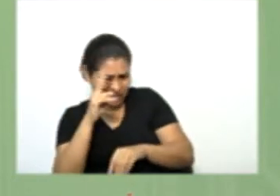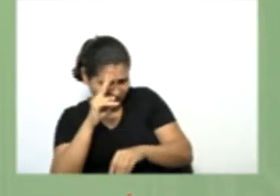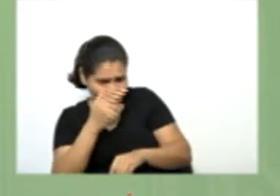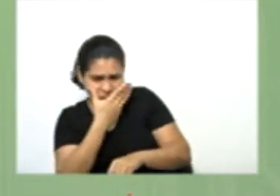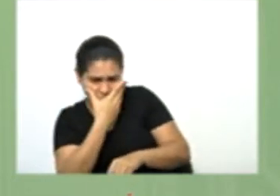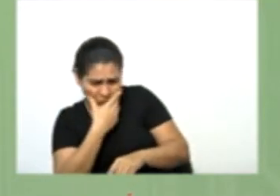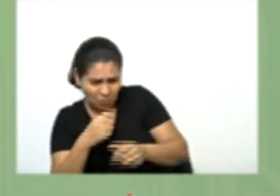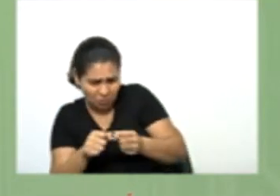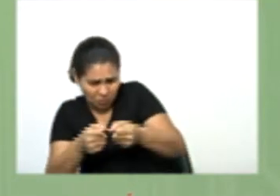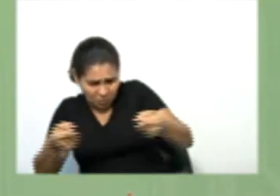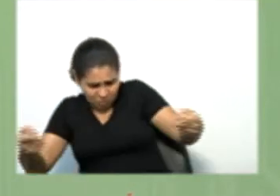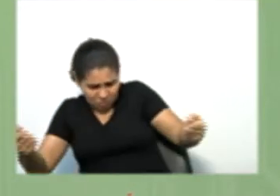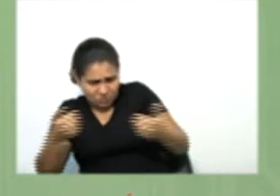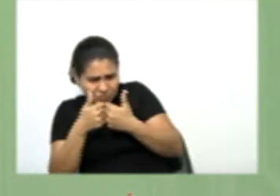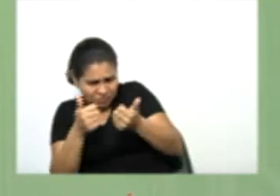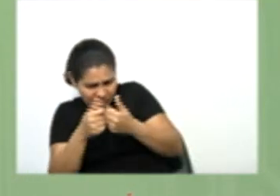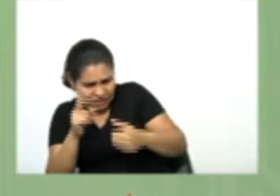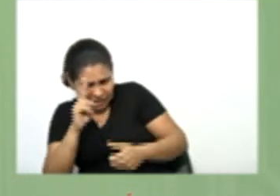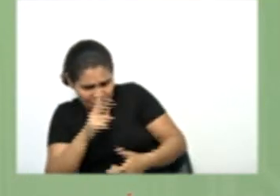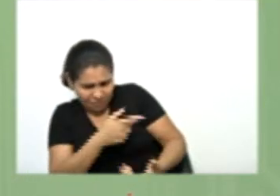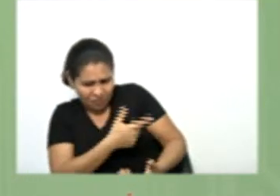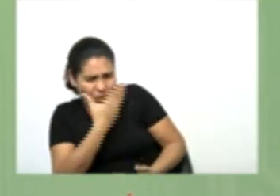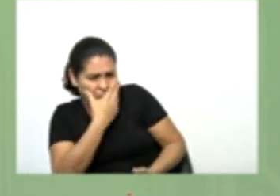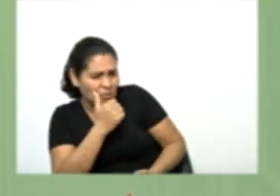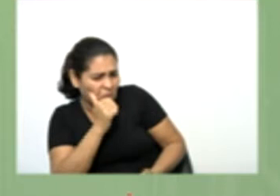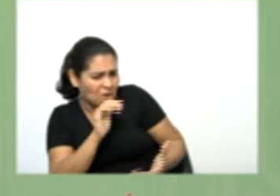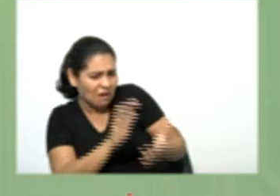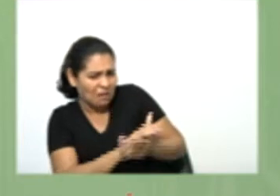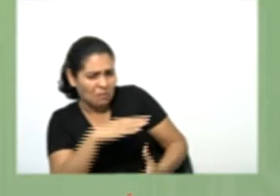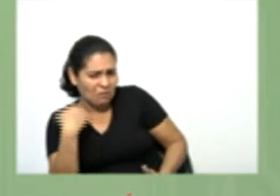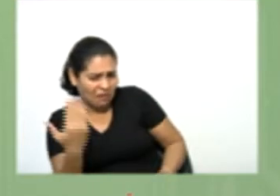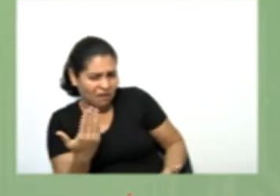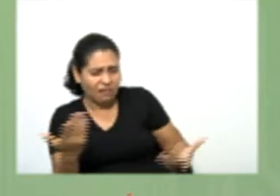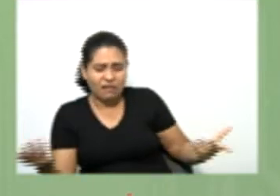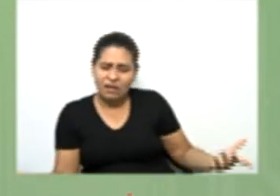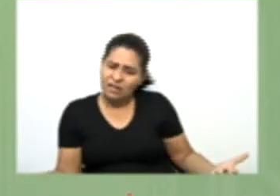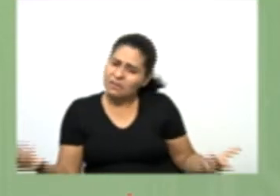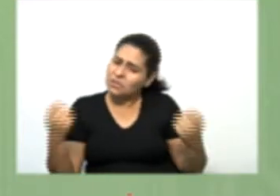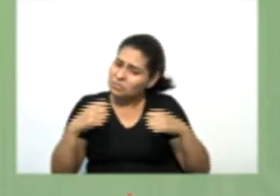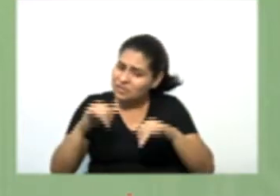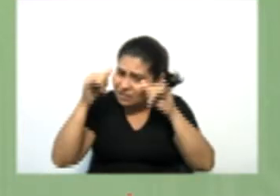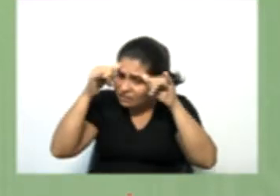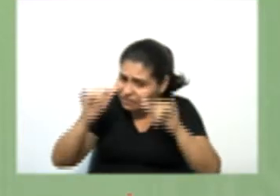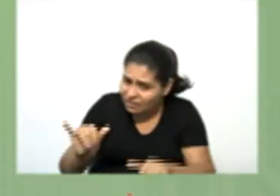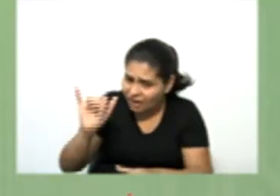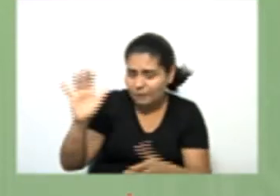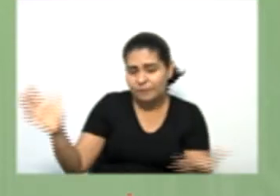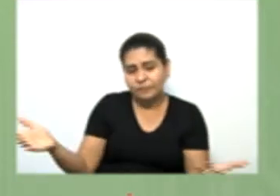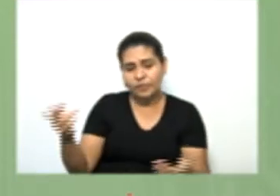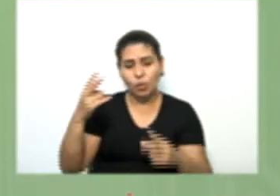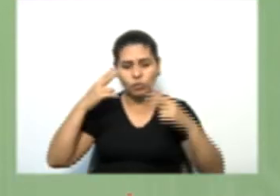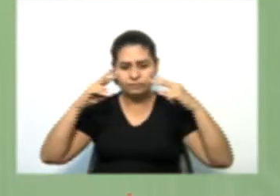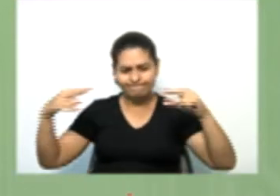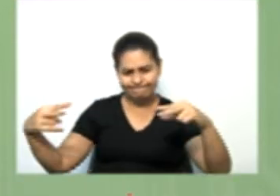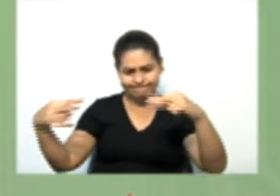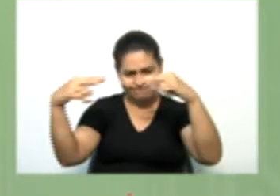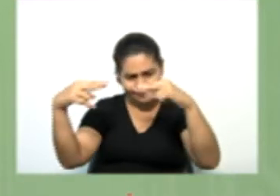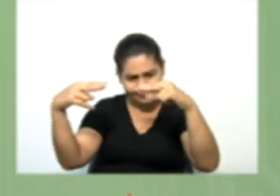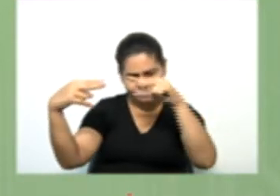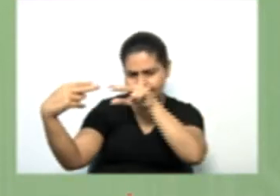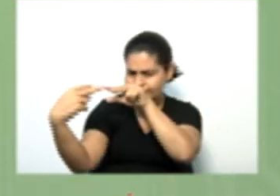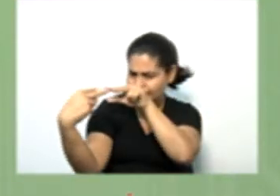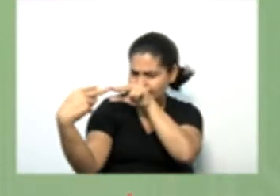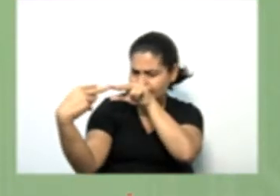do paizinho que estava dentro do ônibus? Pois é, julgou apressadamente, não pode. Manter contato visual de